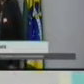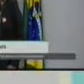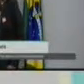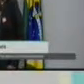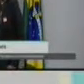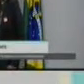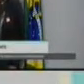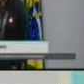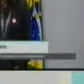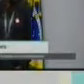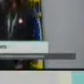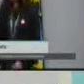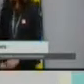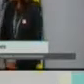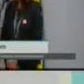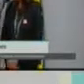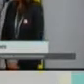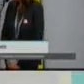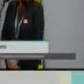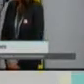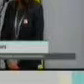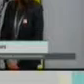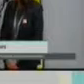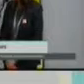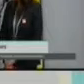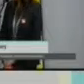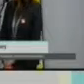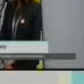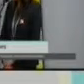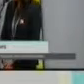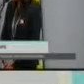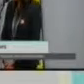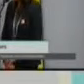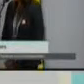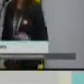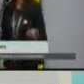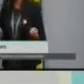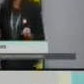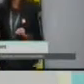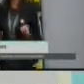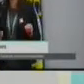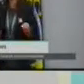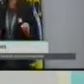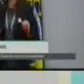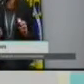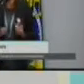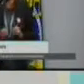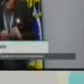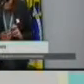também não está presente. Nesse momento, então, chamo para fazer uso da palavra a deputada Carmen Zanotto,